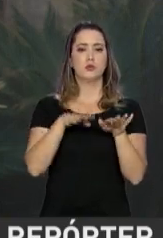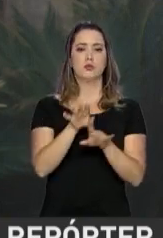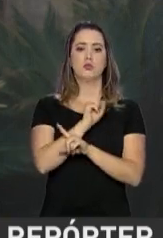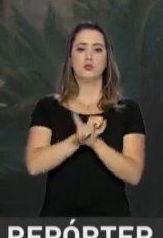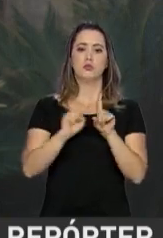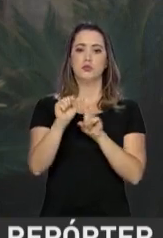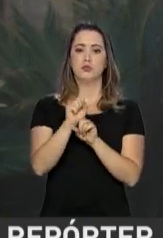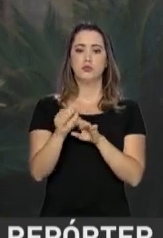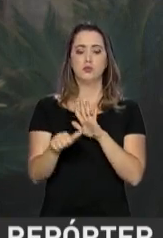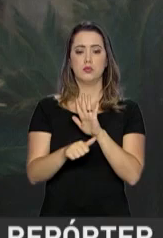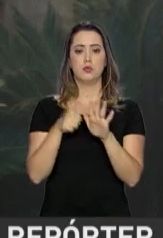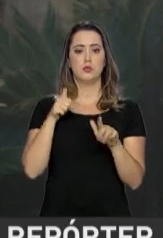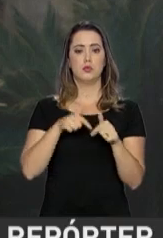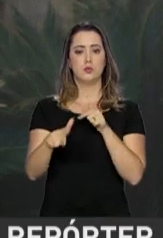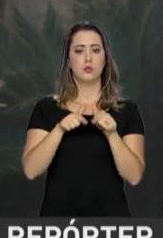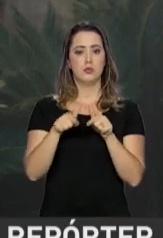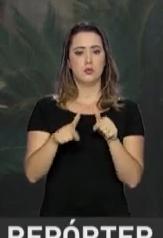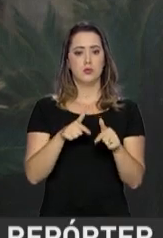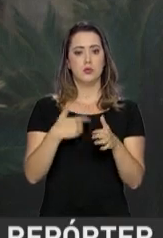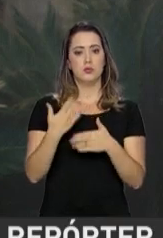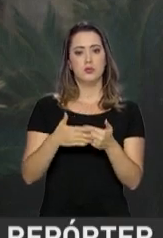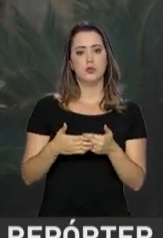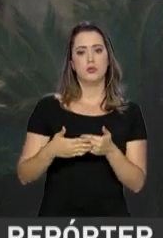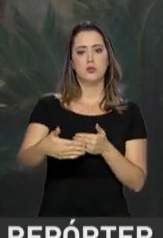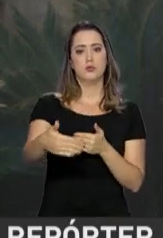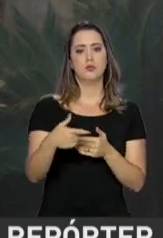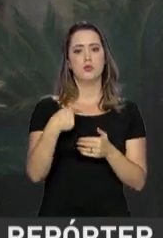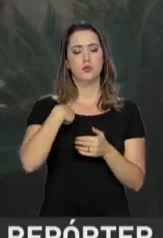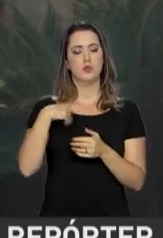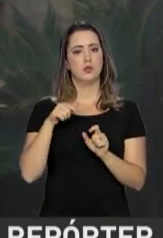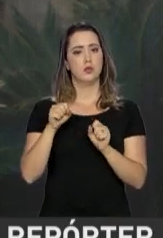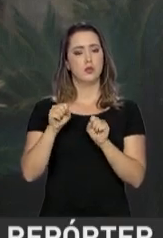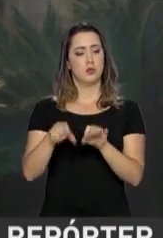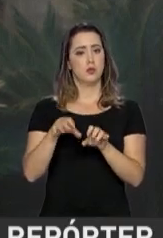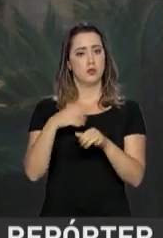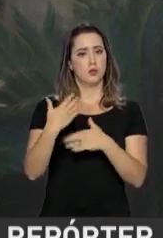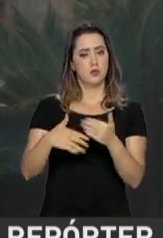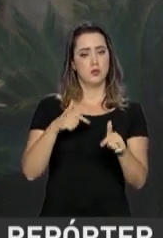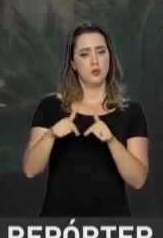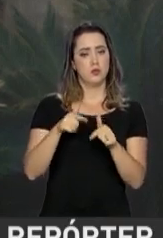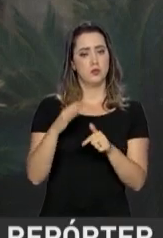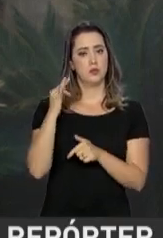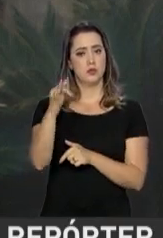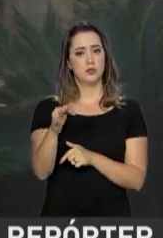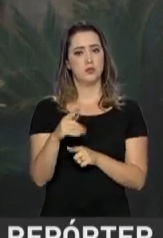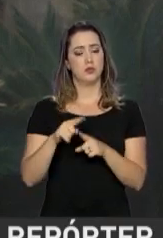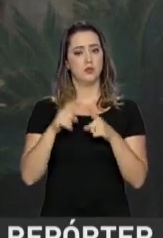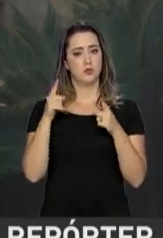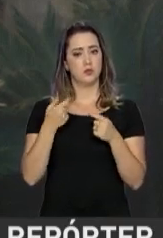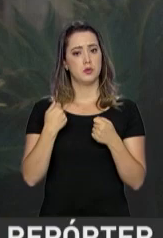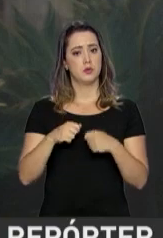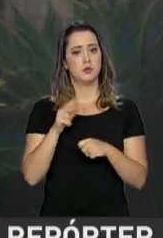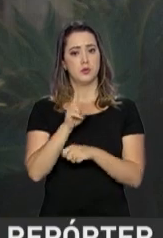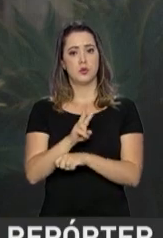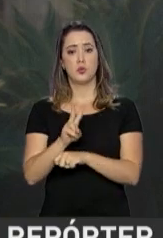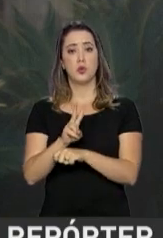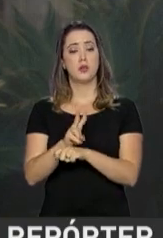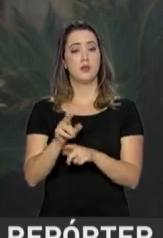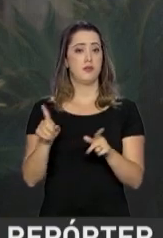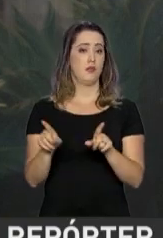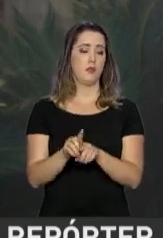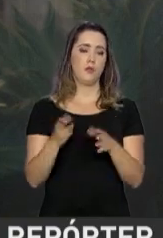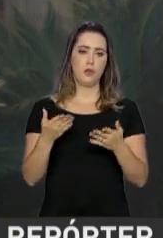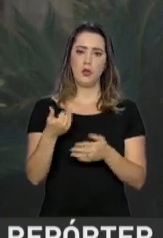o primeiro emprego e para desenvolver competências para o mundo do trabalho desde que estejam protegidos os